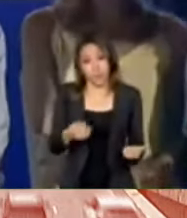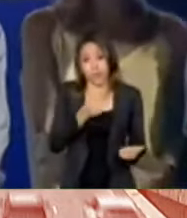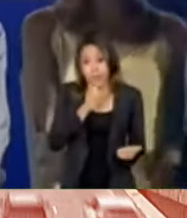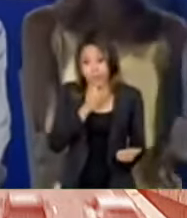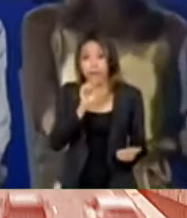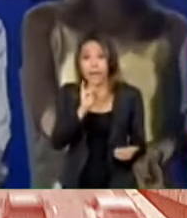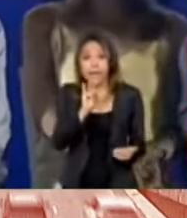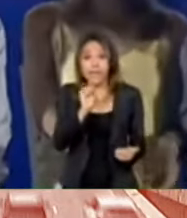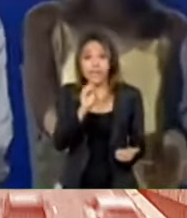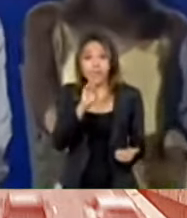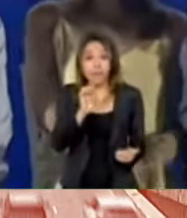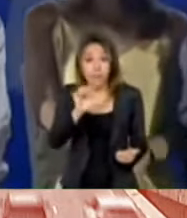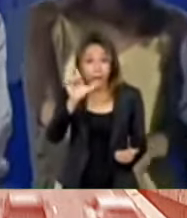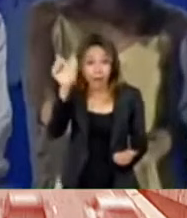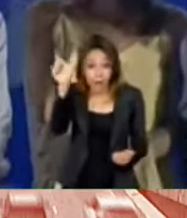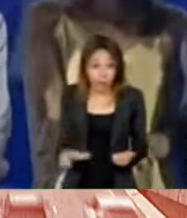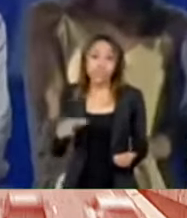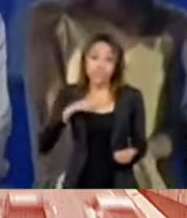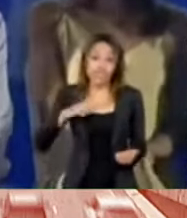está rompendo com o bolsonarismo,